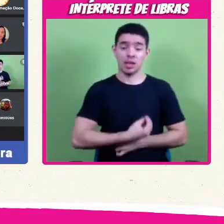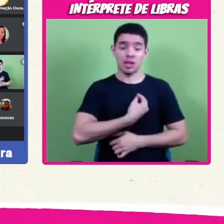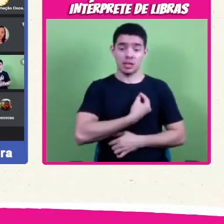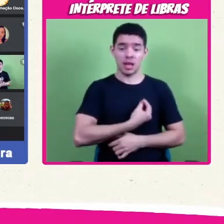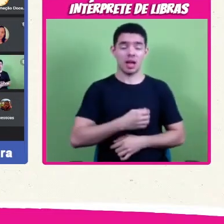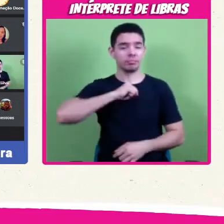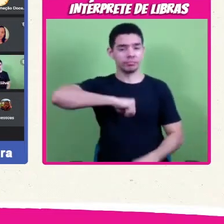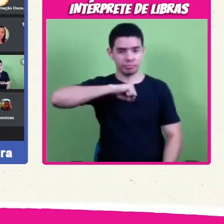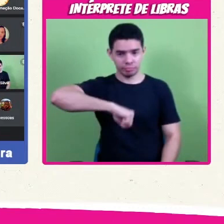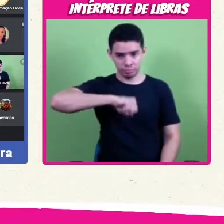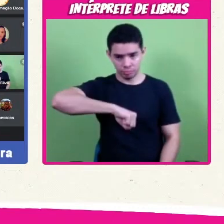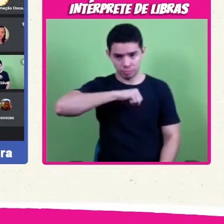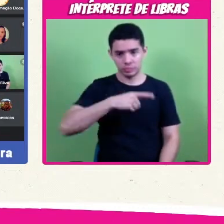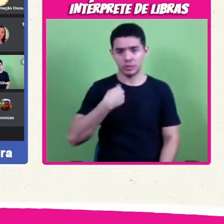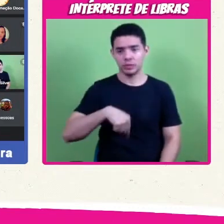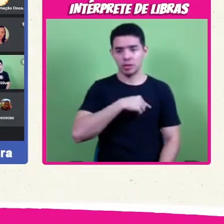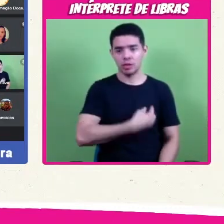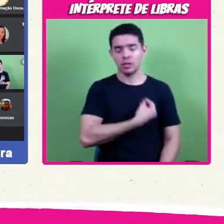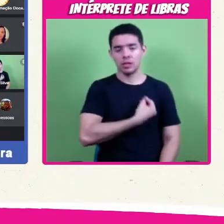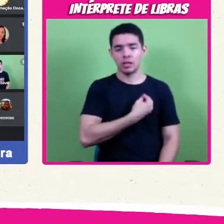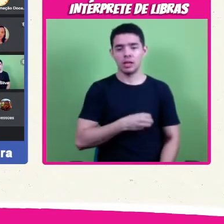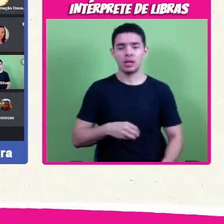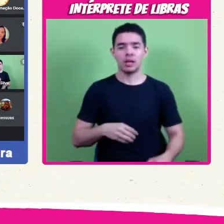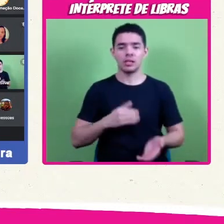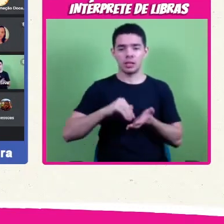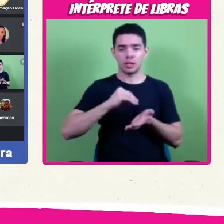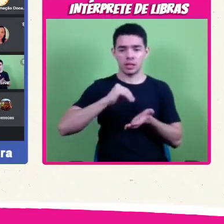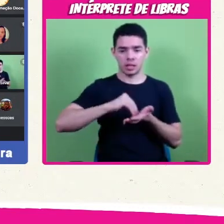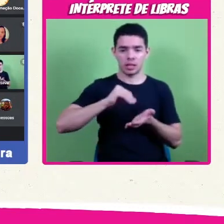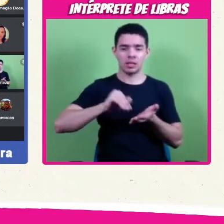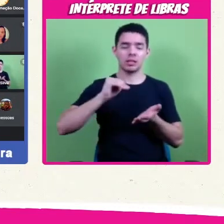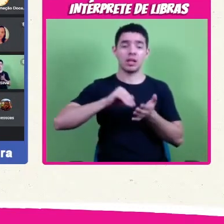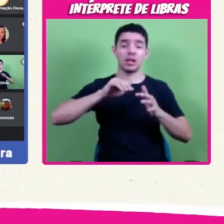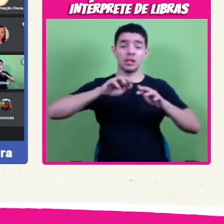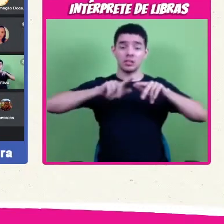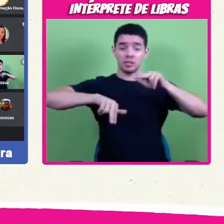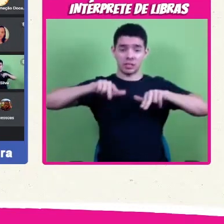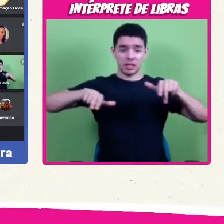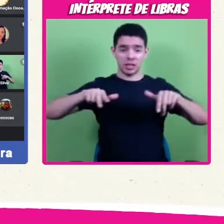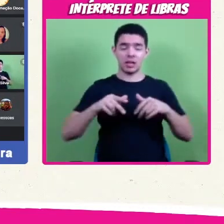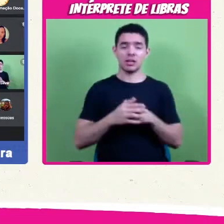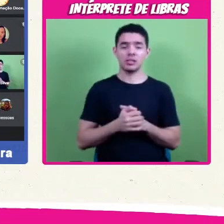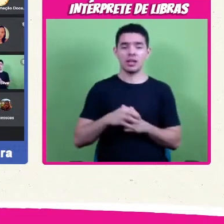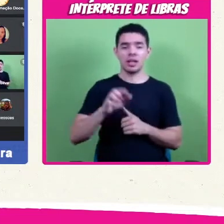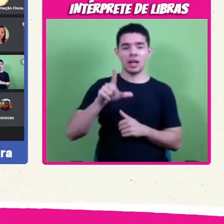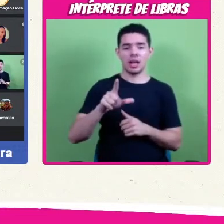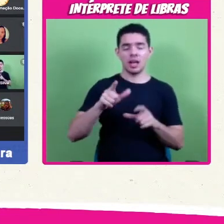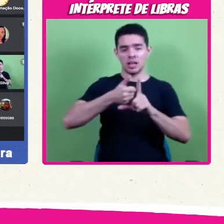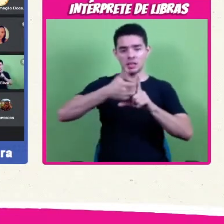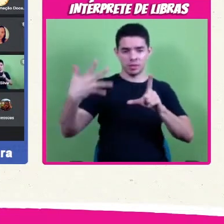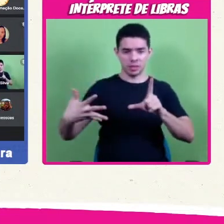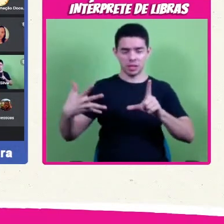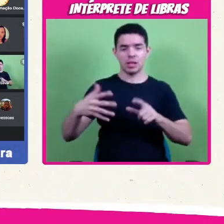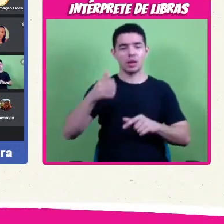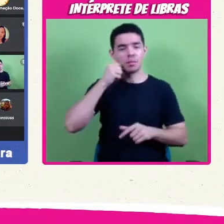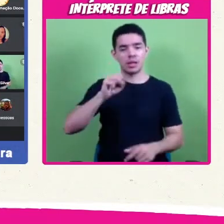né? Estamos, a Secretaria da Diversidade, junto com o Centro de Referência LGBT Janaína Dutra, coordenado pela Samila